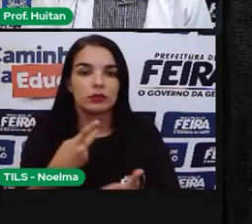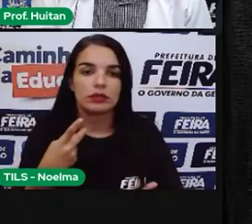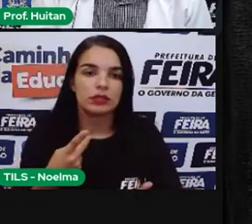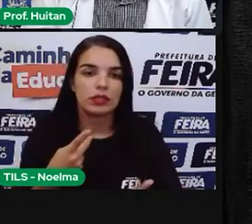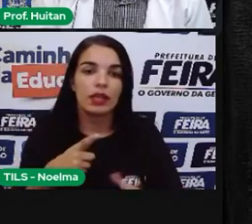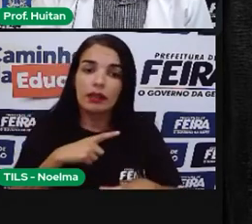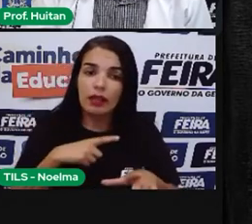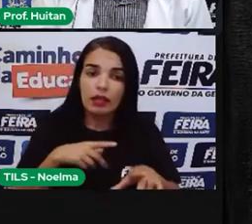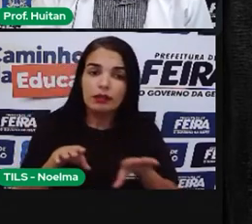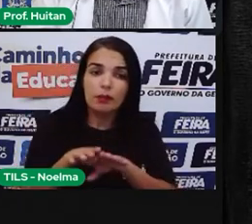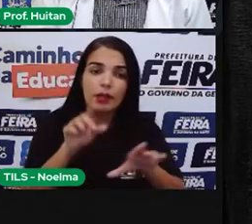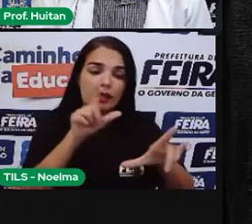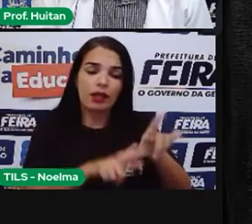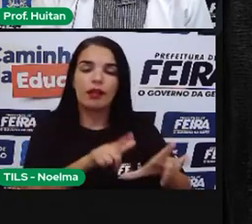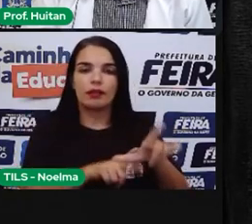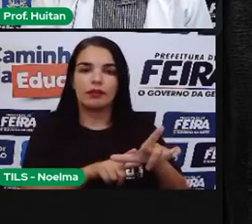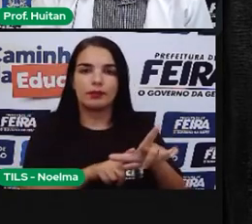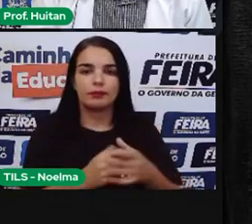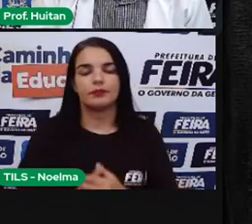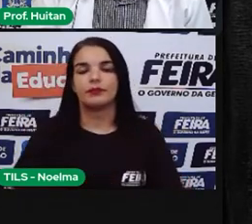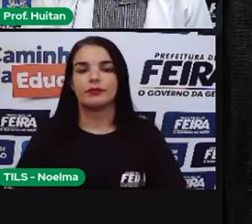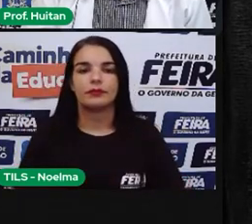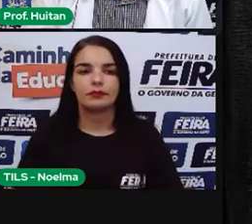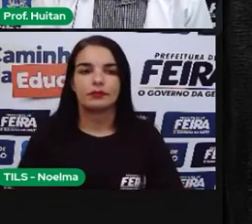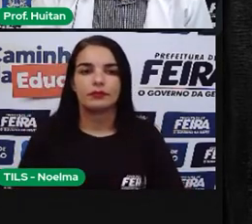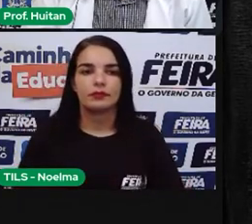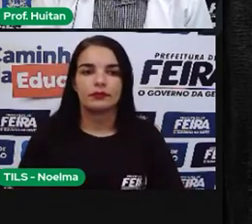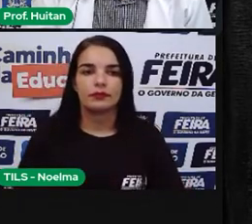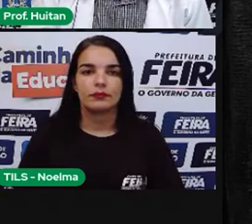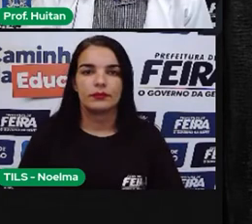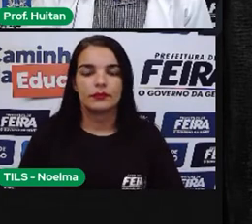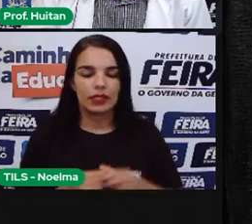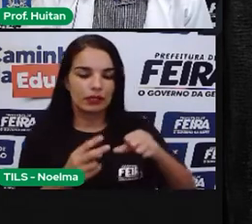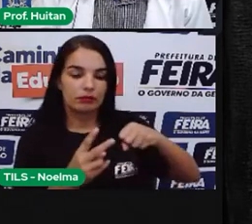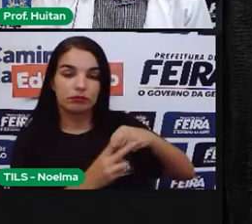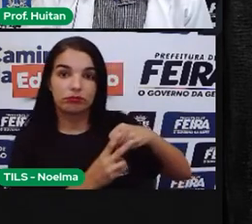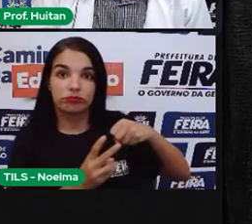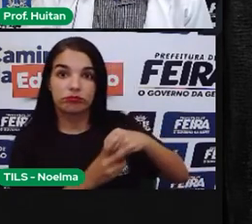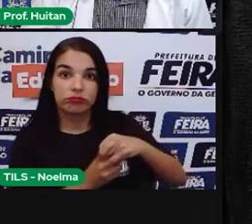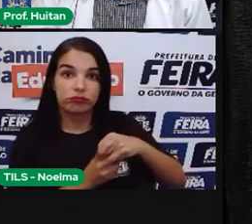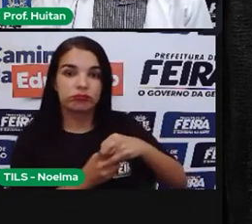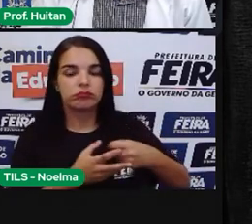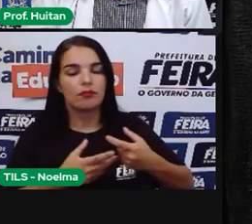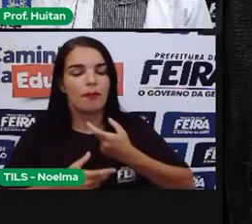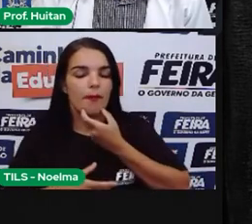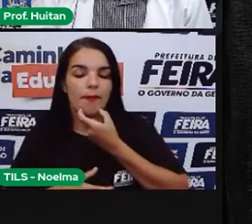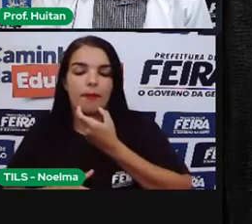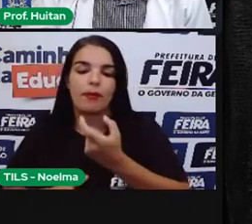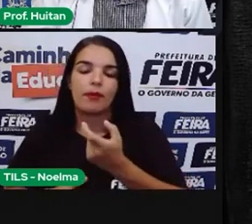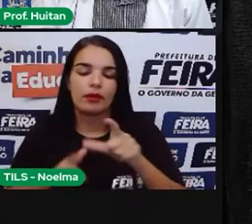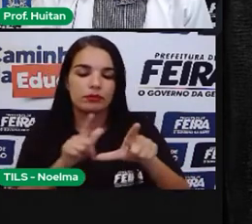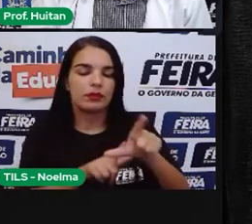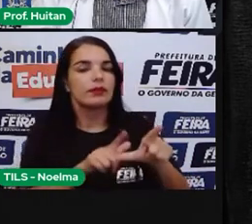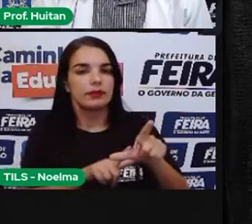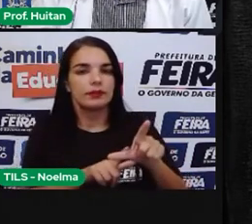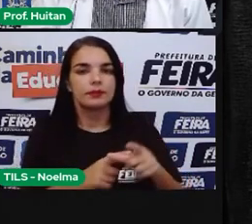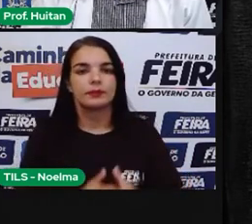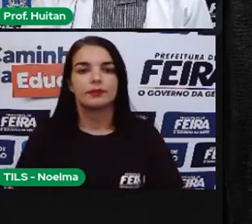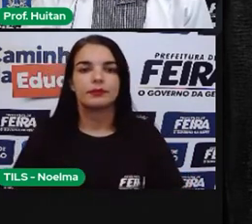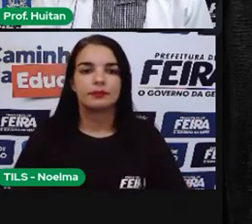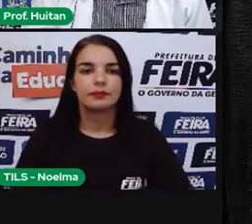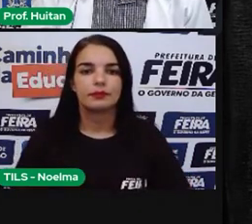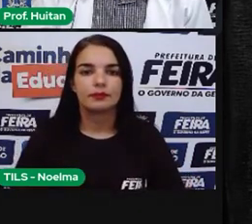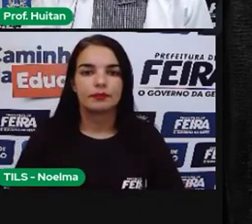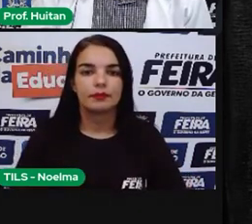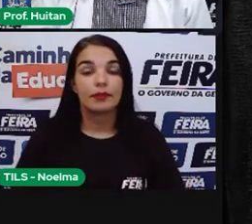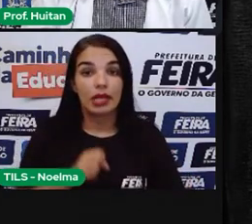a letra da música, a parte verbal da música, que é a letra. Se